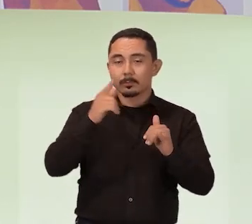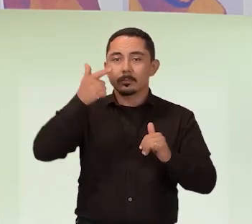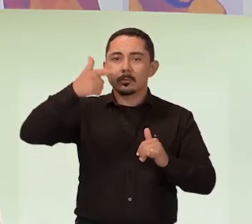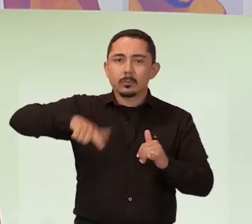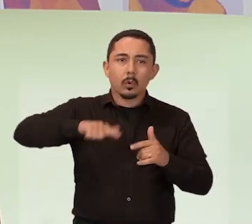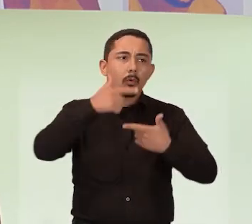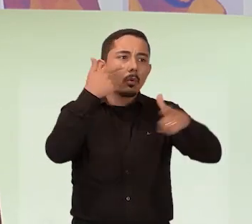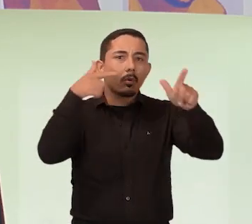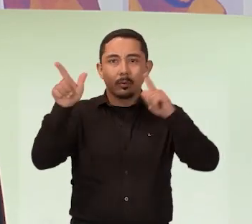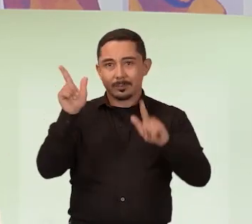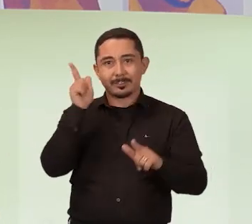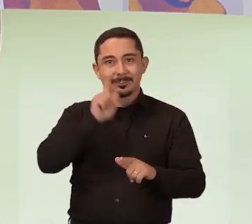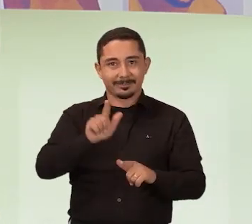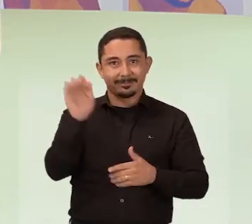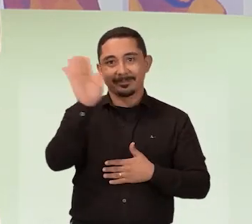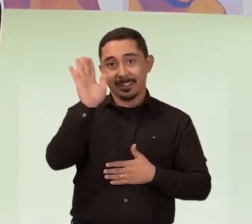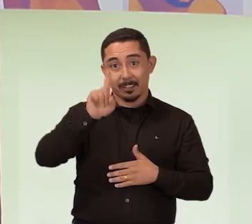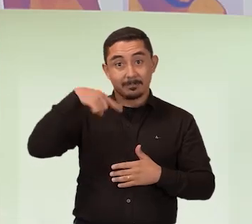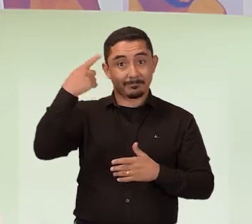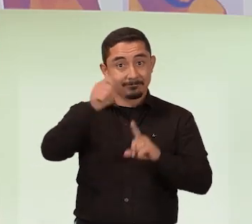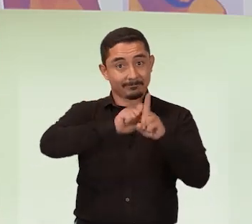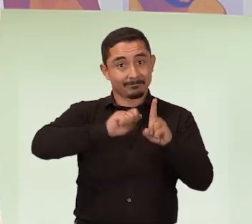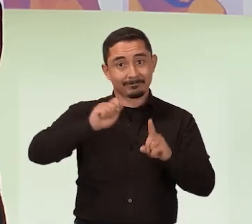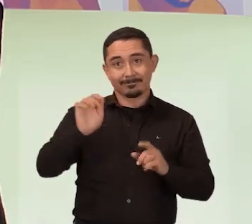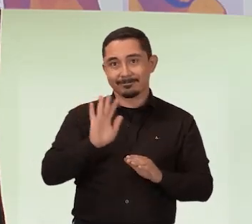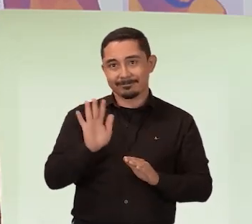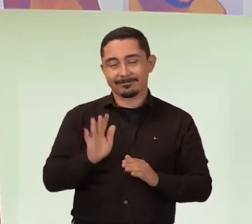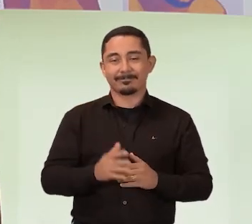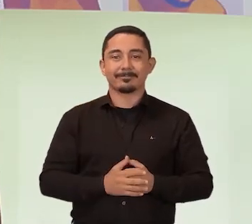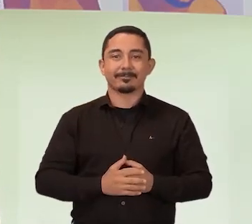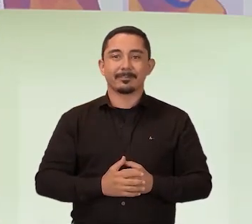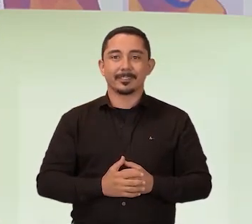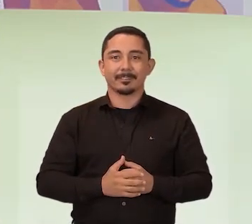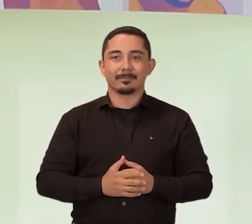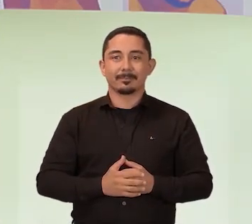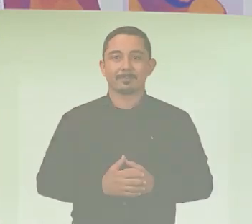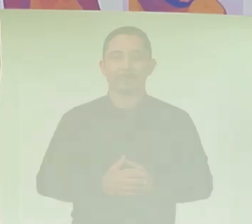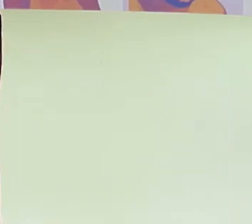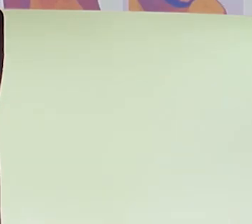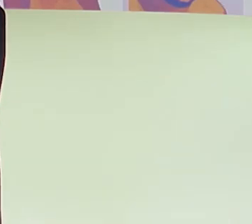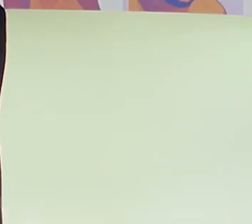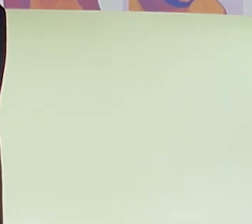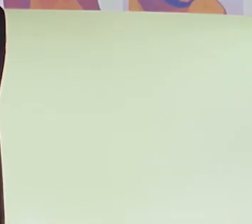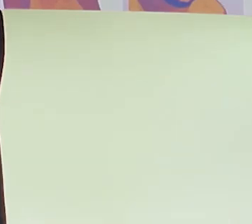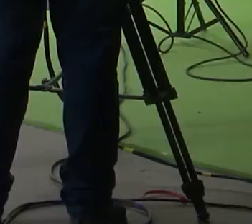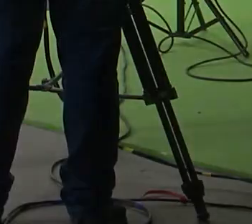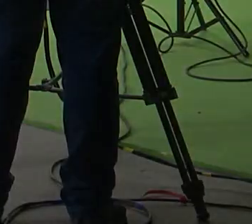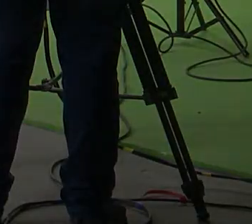YouTube e revejam outros programas. Tchau, até o mês que vem. Tchau, tchau.